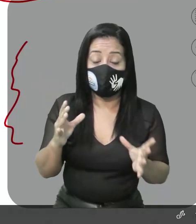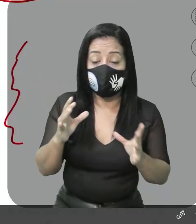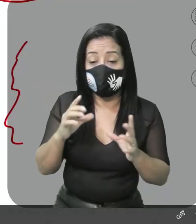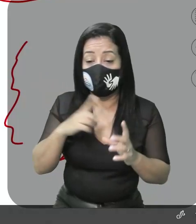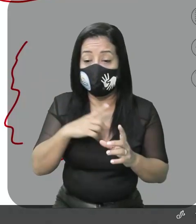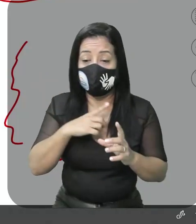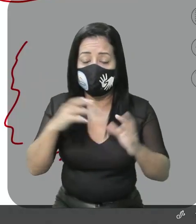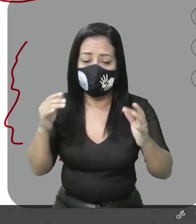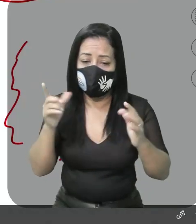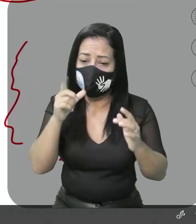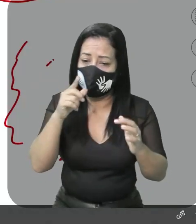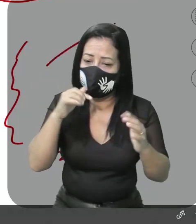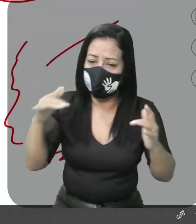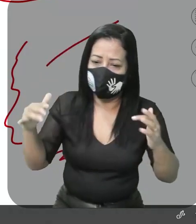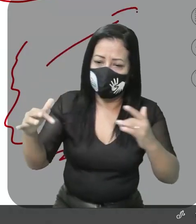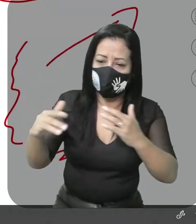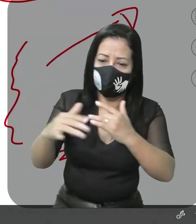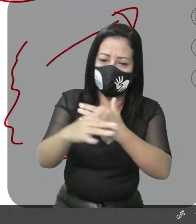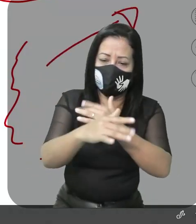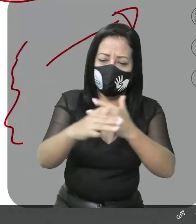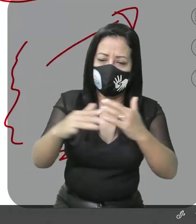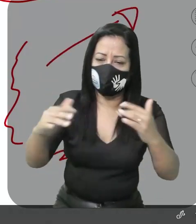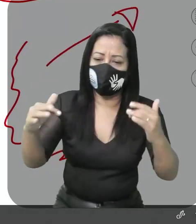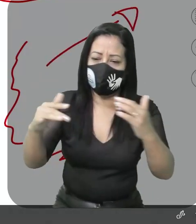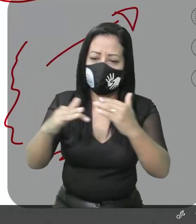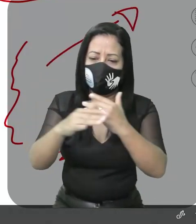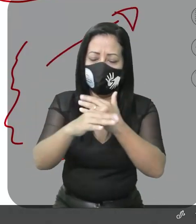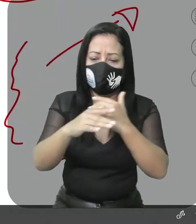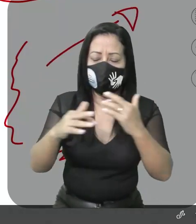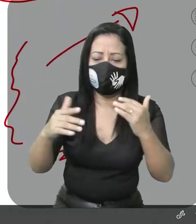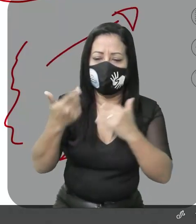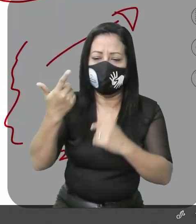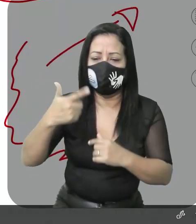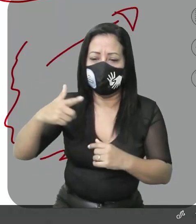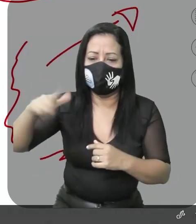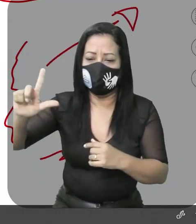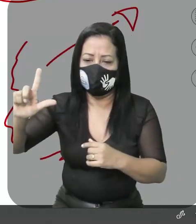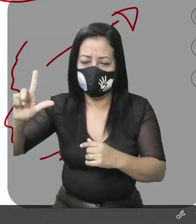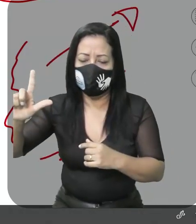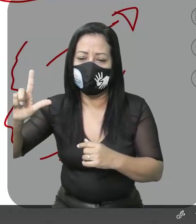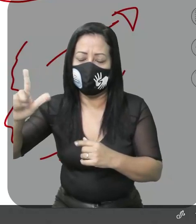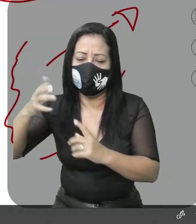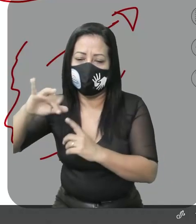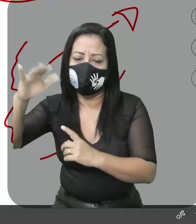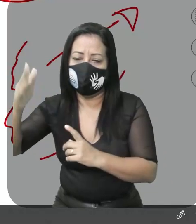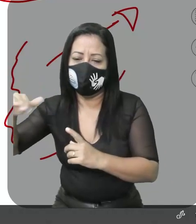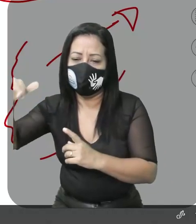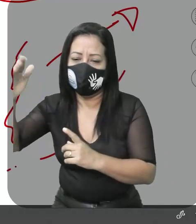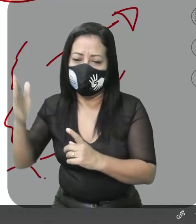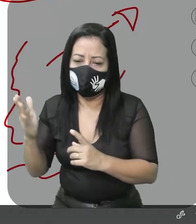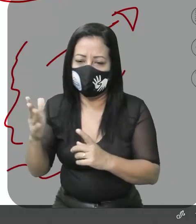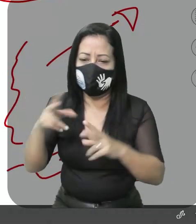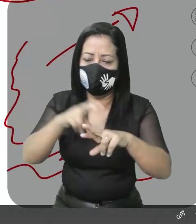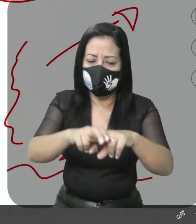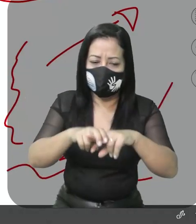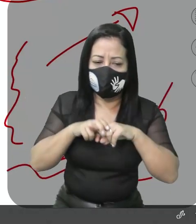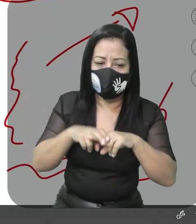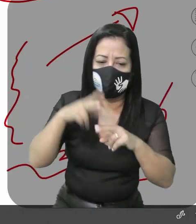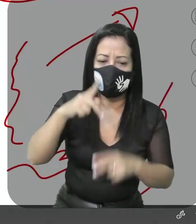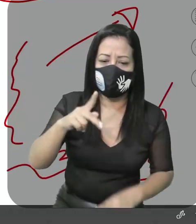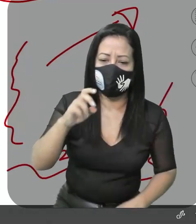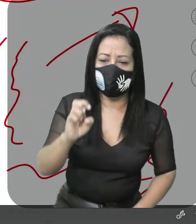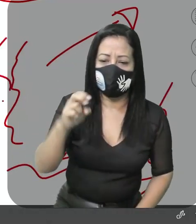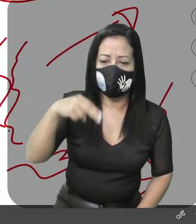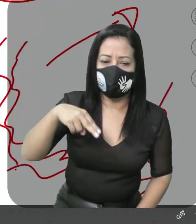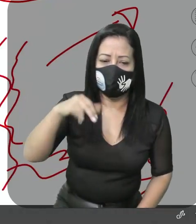de água por 3 lados e um lado é ligado ao continente, por isso que é uma península. Então tem água aqui, tem